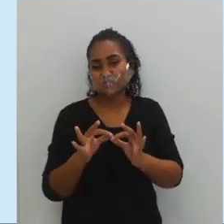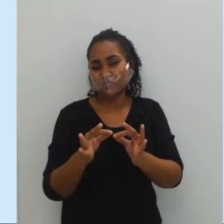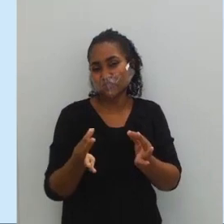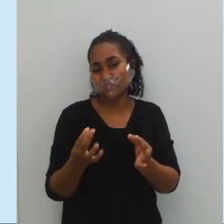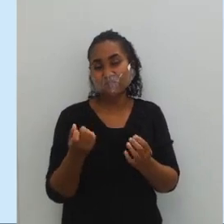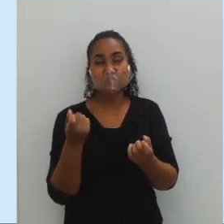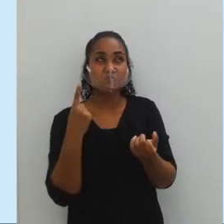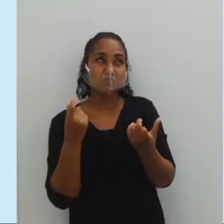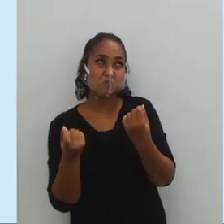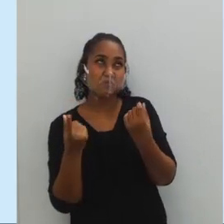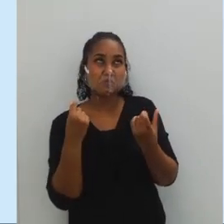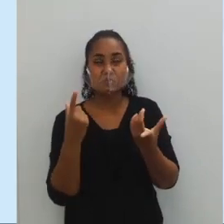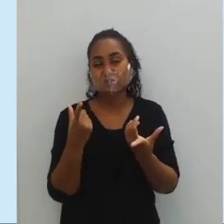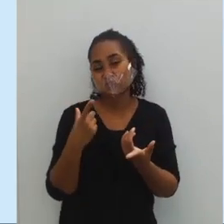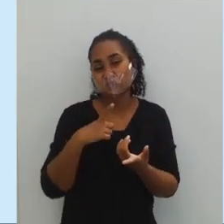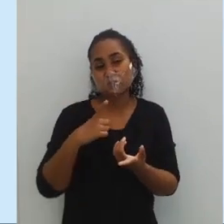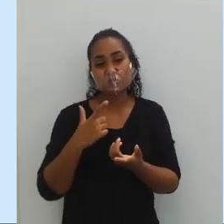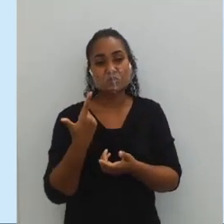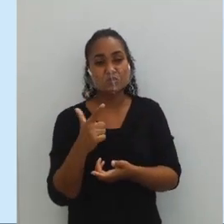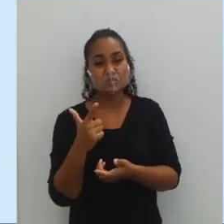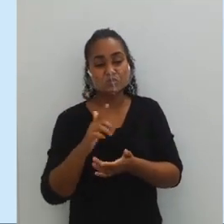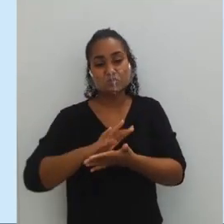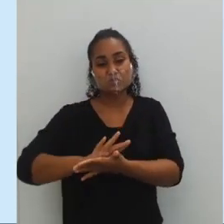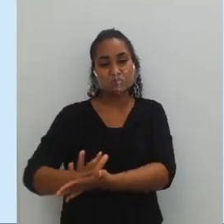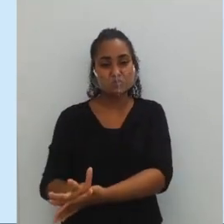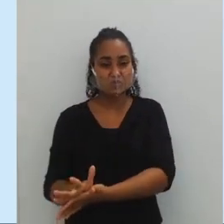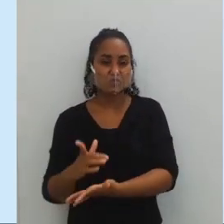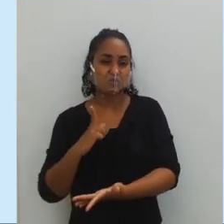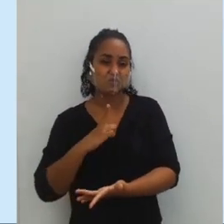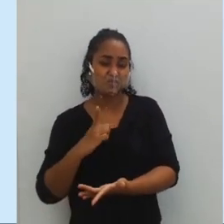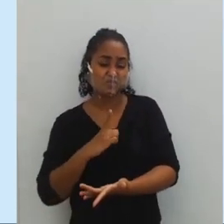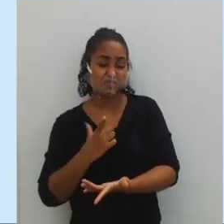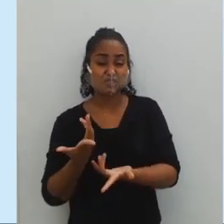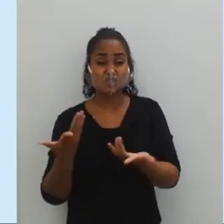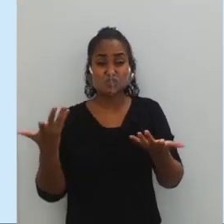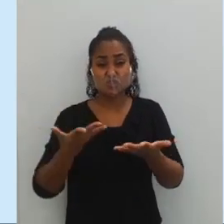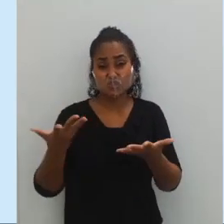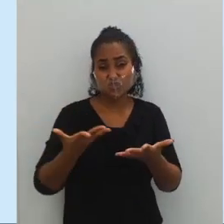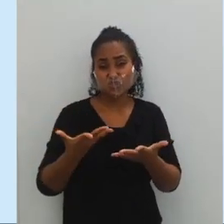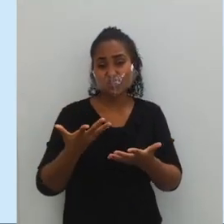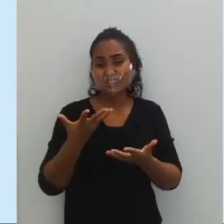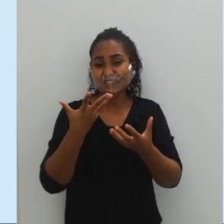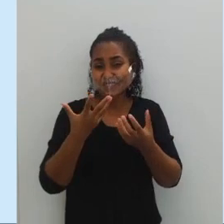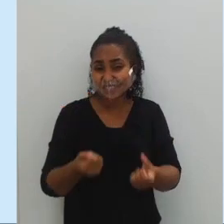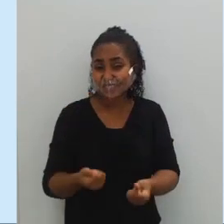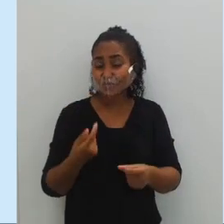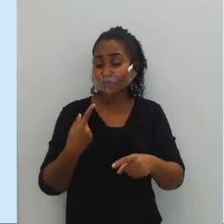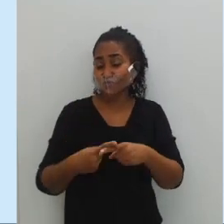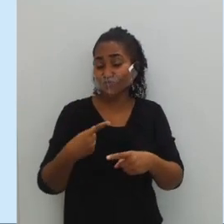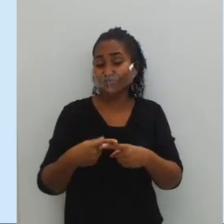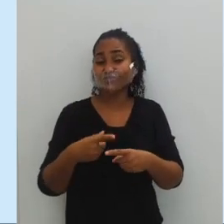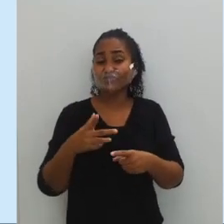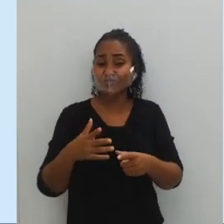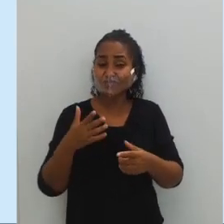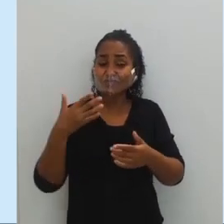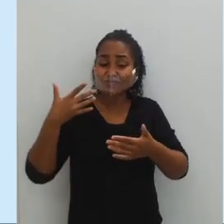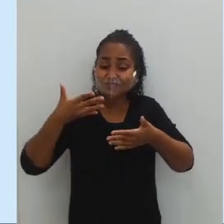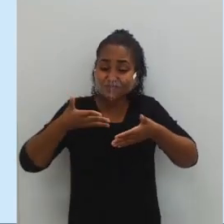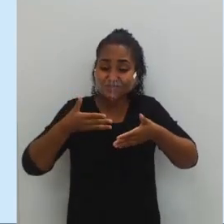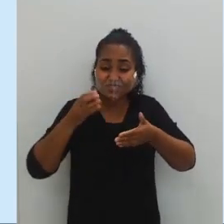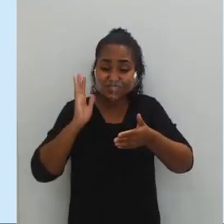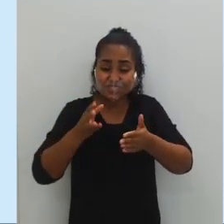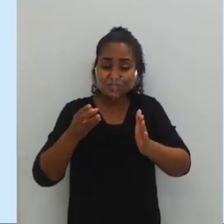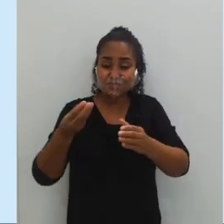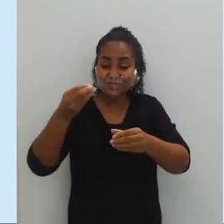é simplesmente mimimi, é porque não existe preconceito com a mulher, é porque a gente hoje aceita. Porque isso também foi arraigado